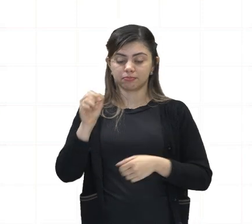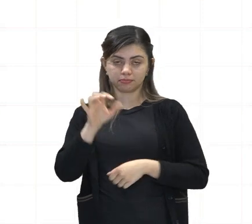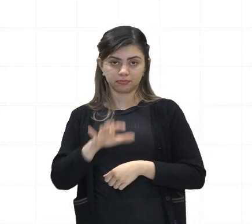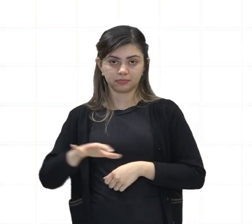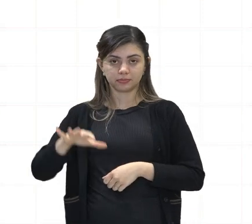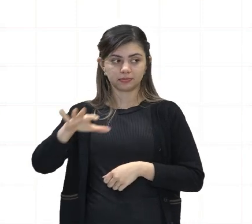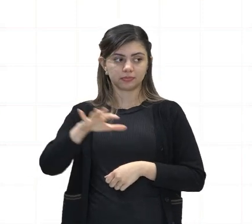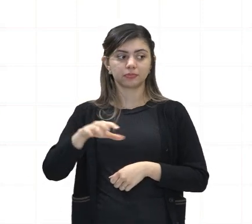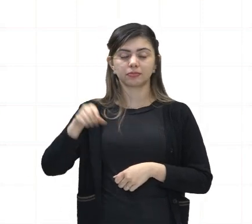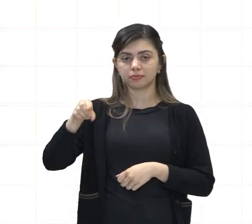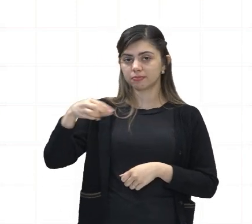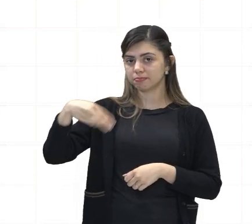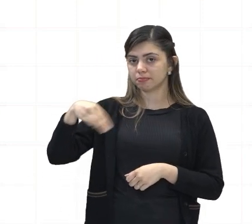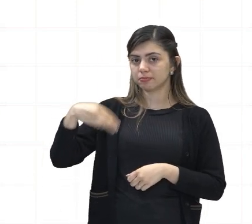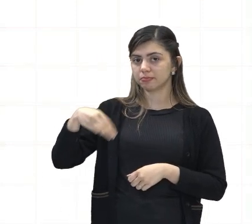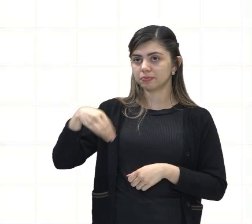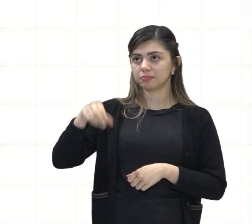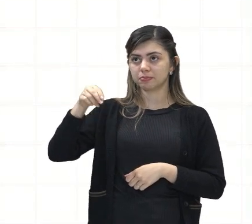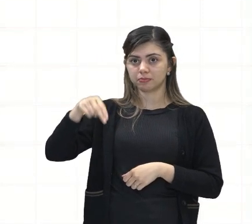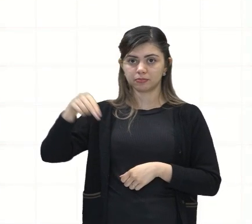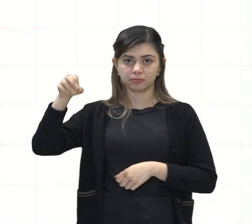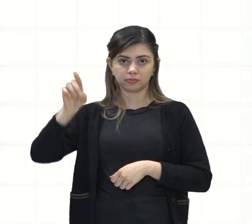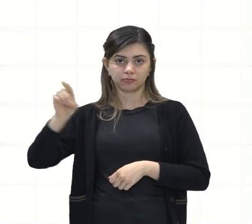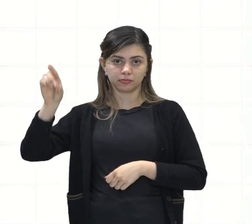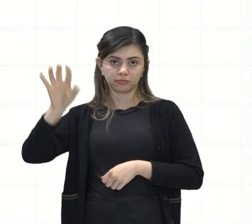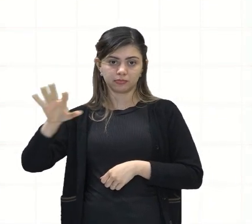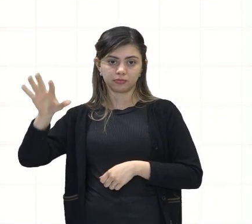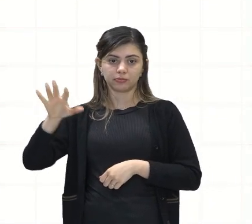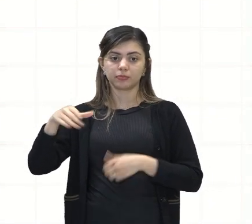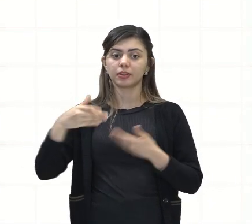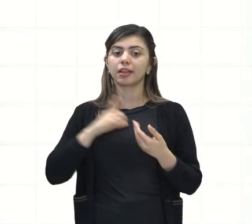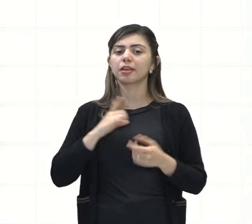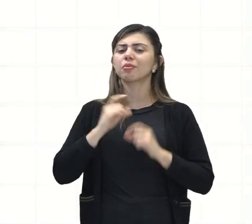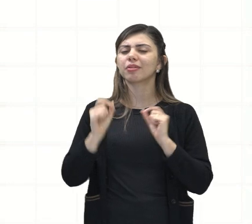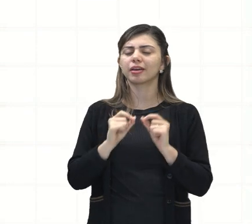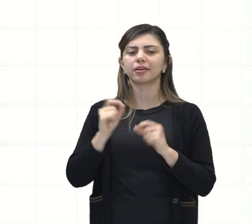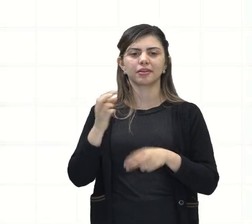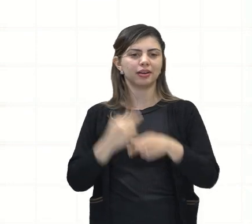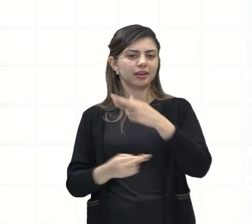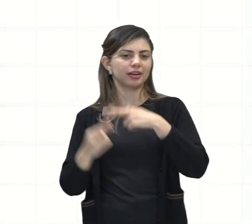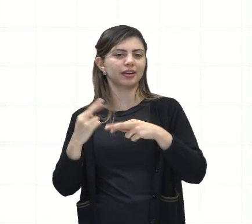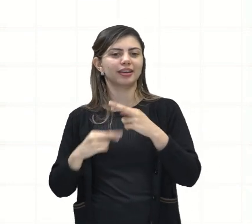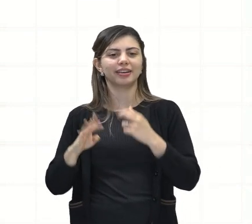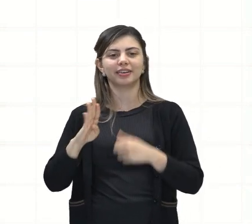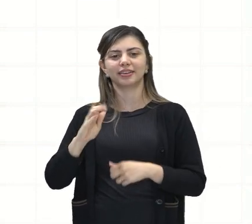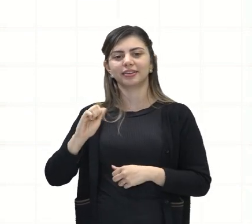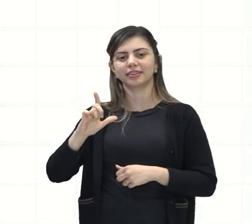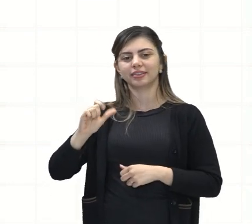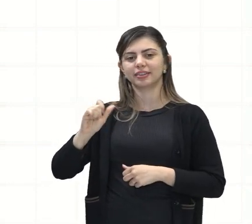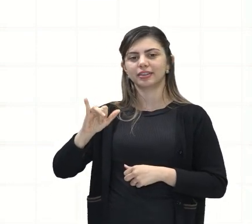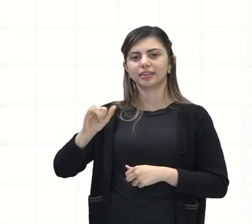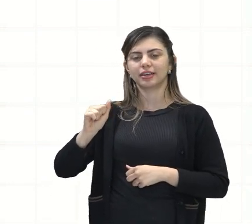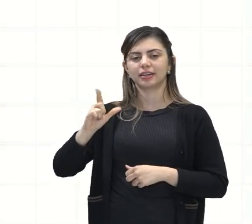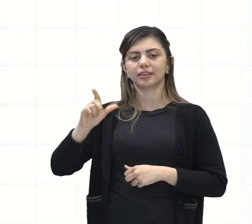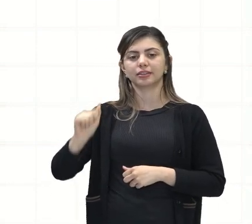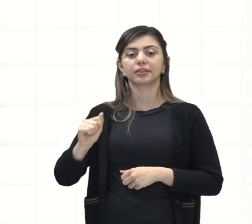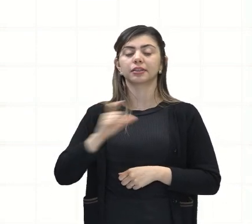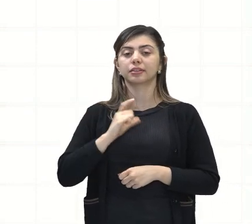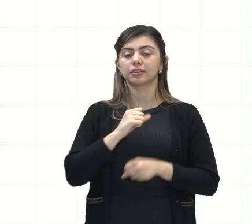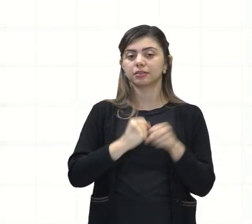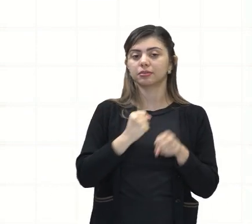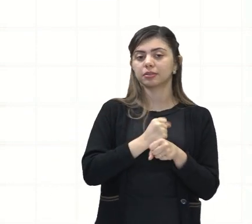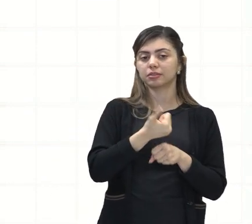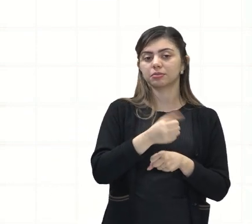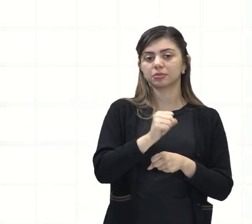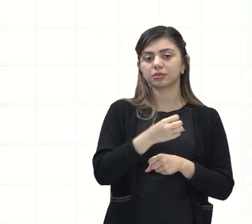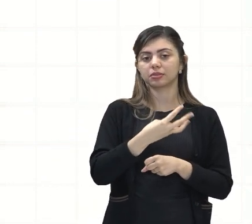né, no Nordeste brasileiro, você vai ter a balaiada, que vai ocorrer entre